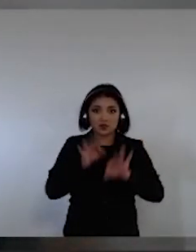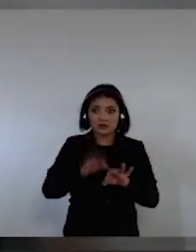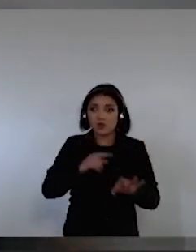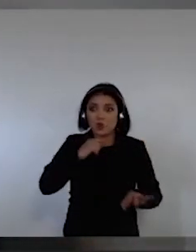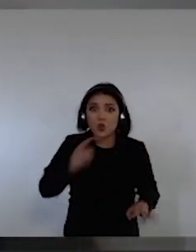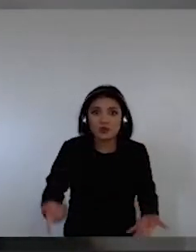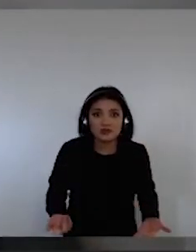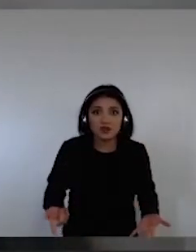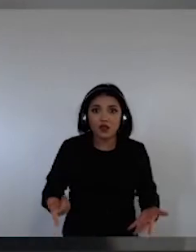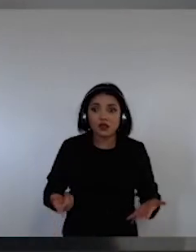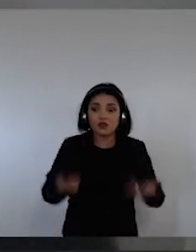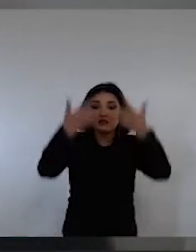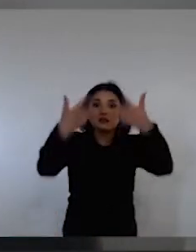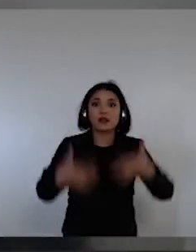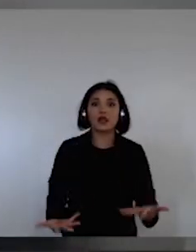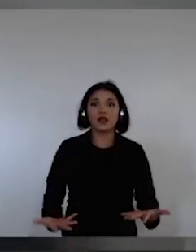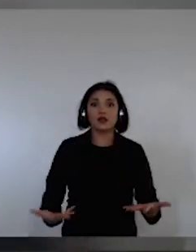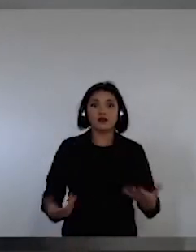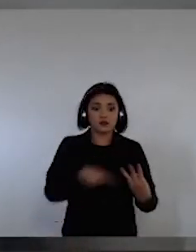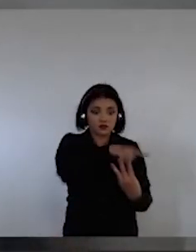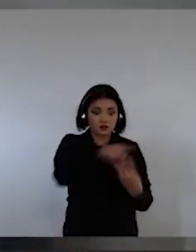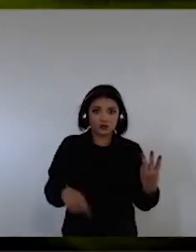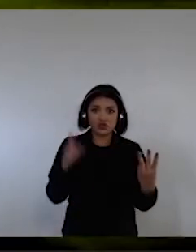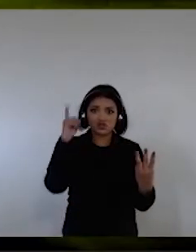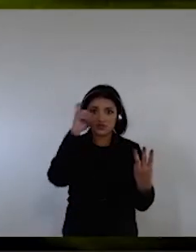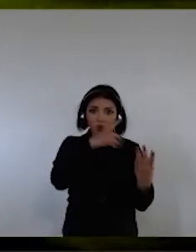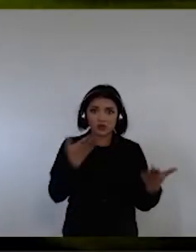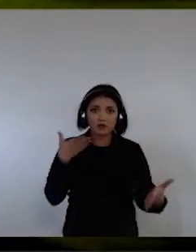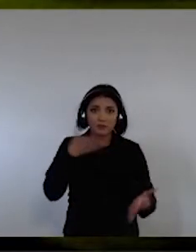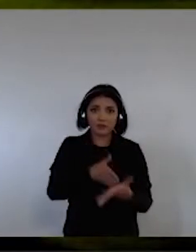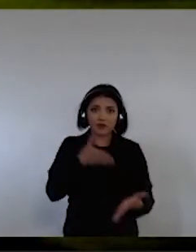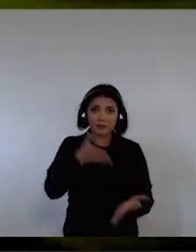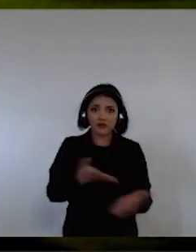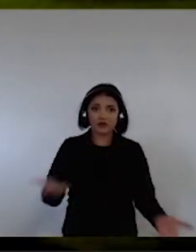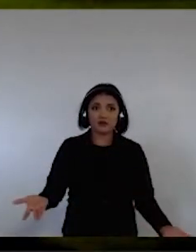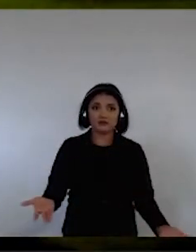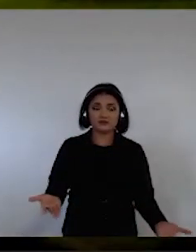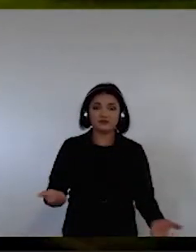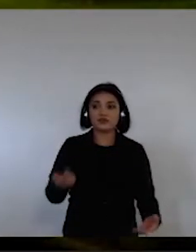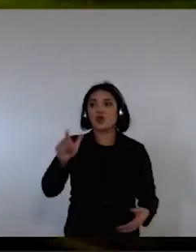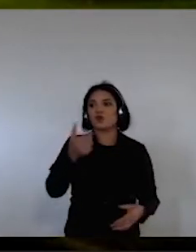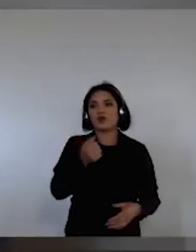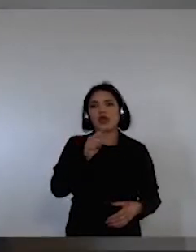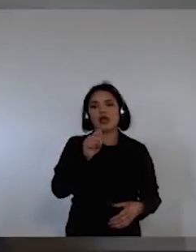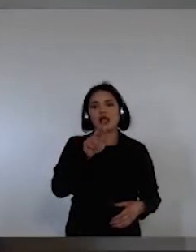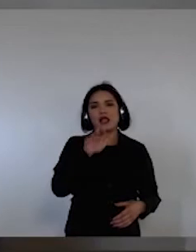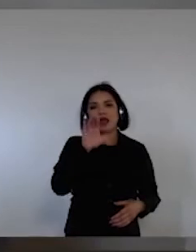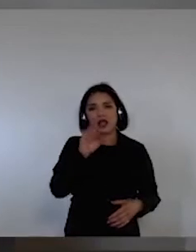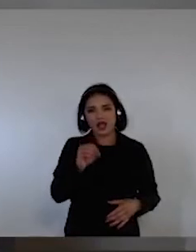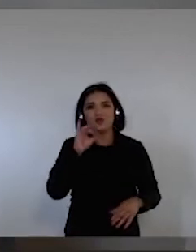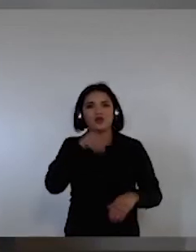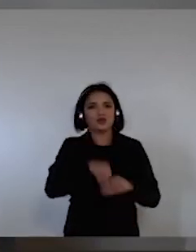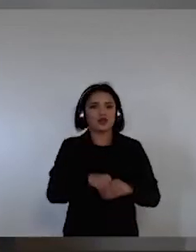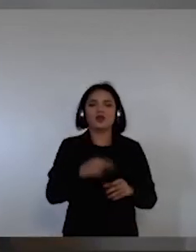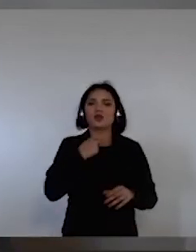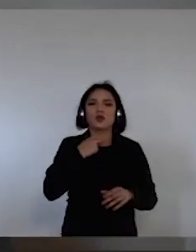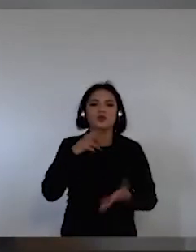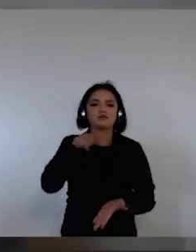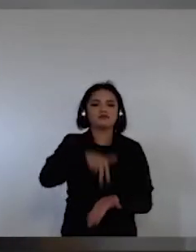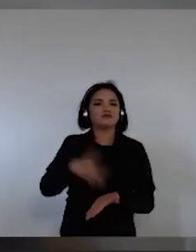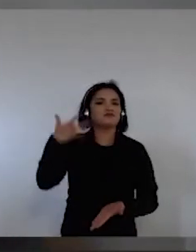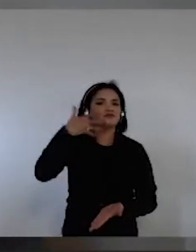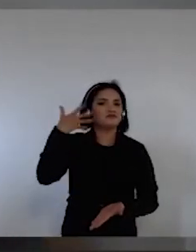da monocratização, vamos dizer assim, é o sistema que está se criando. Quer dizer,